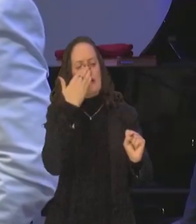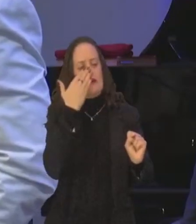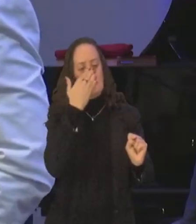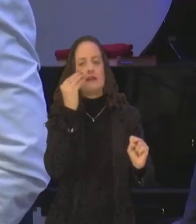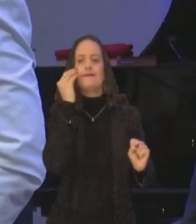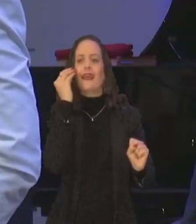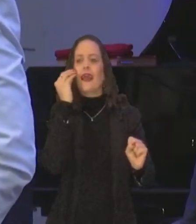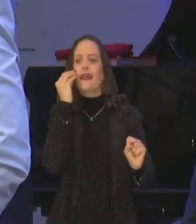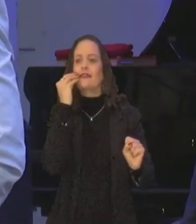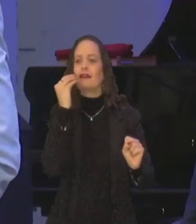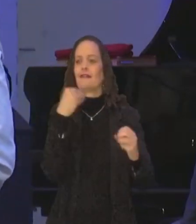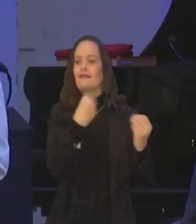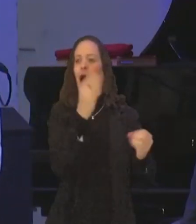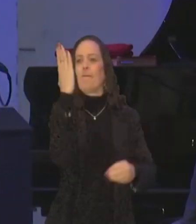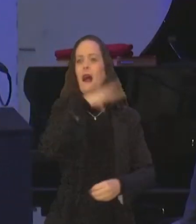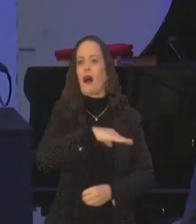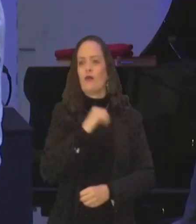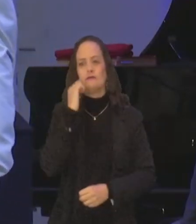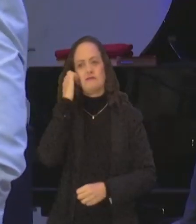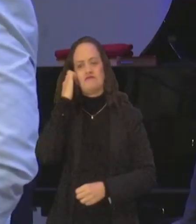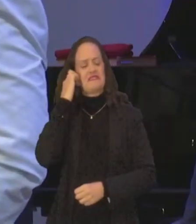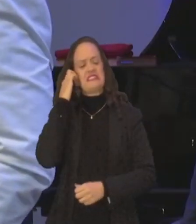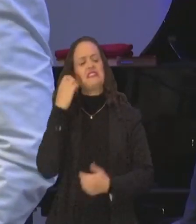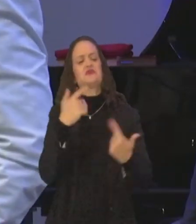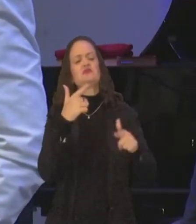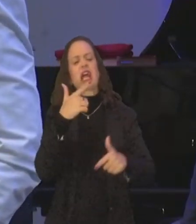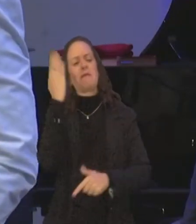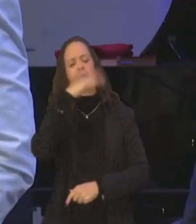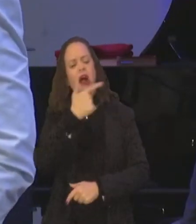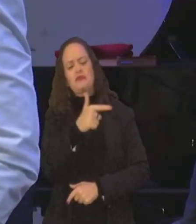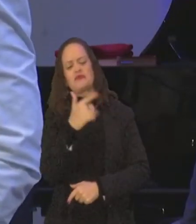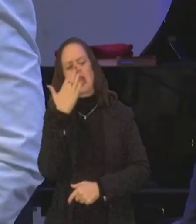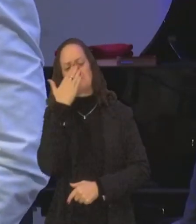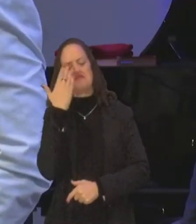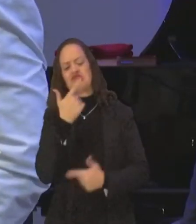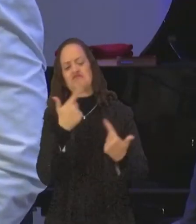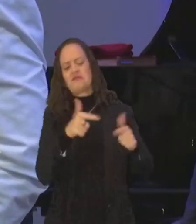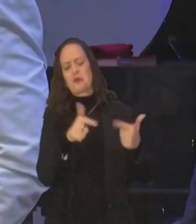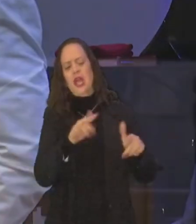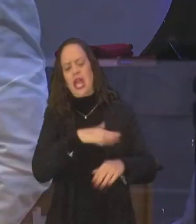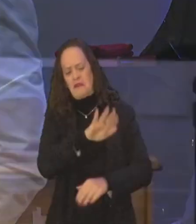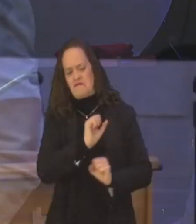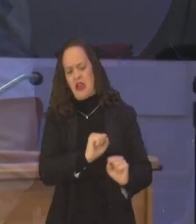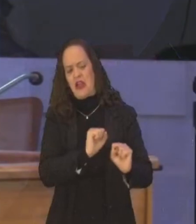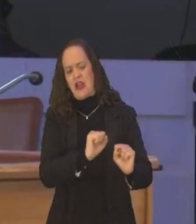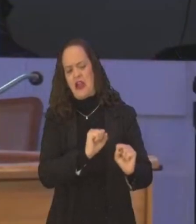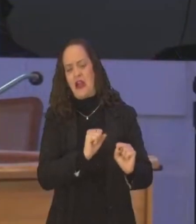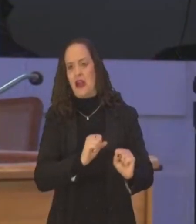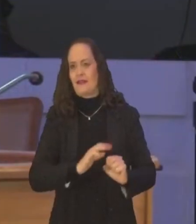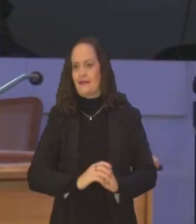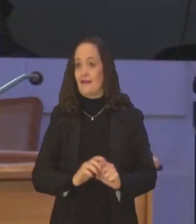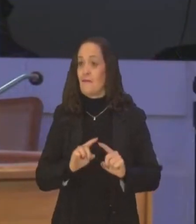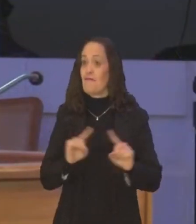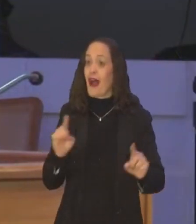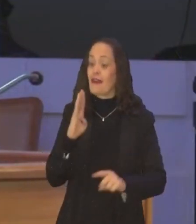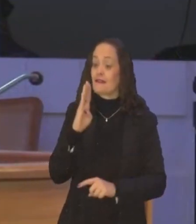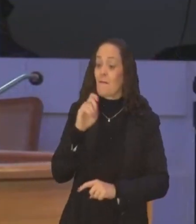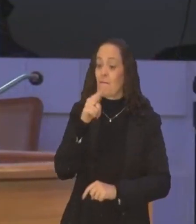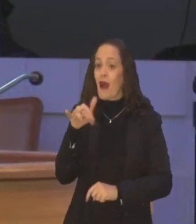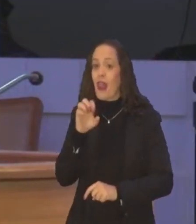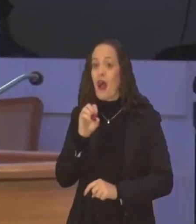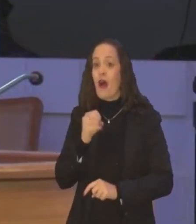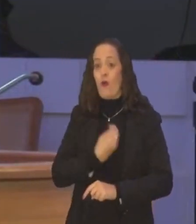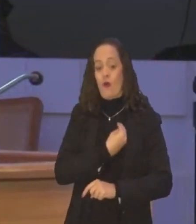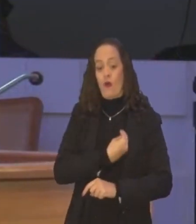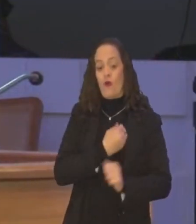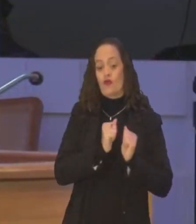havendo nenhum problema neste sentido. E essa doutrina então de Balaão, que estava presente na igreja do Senhor,